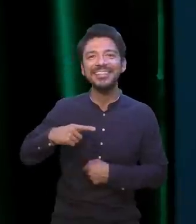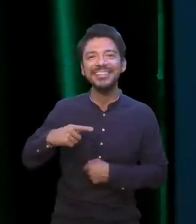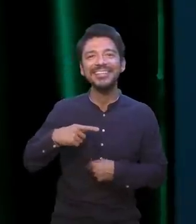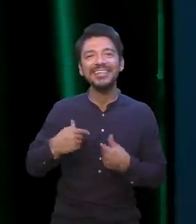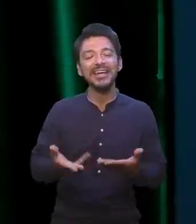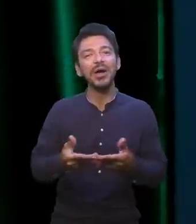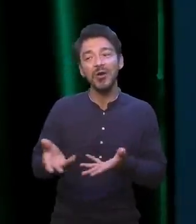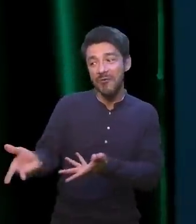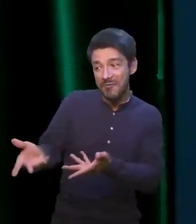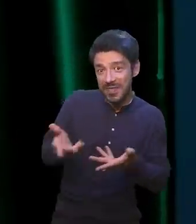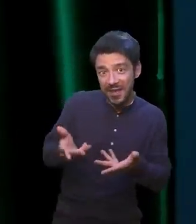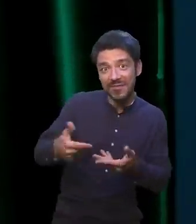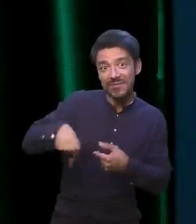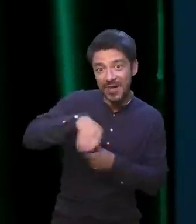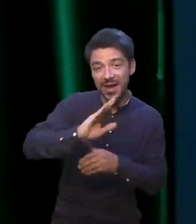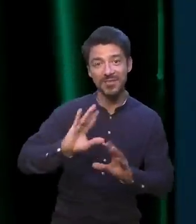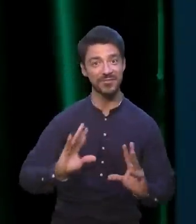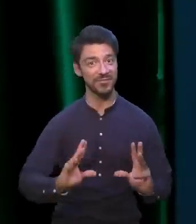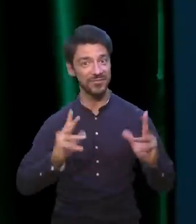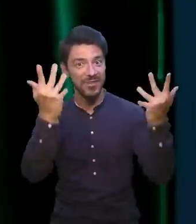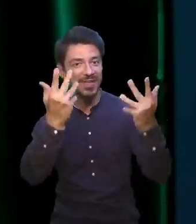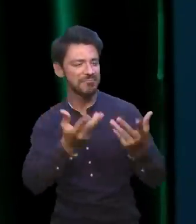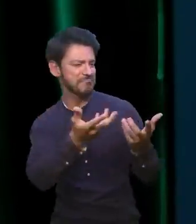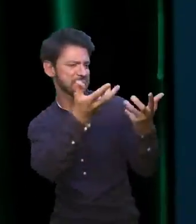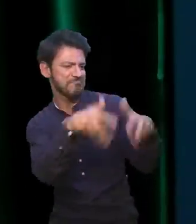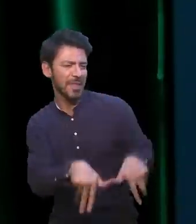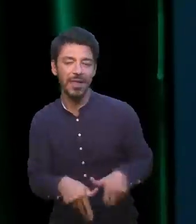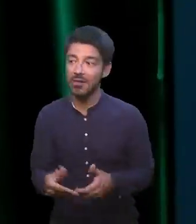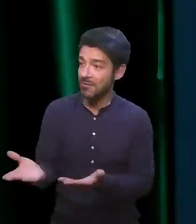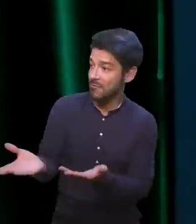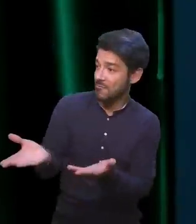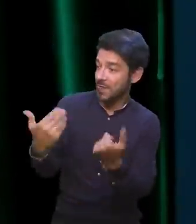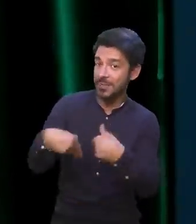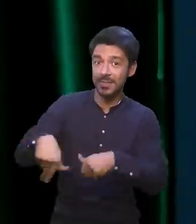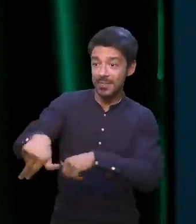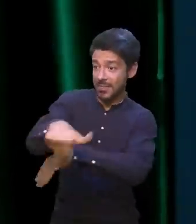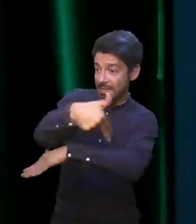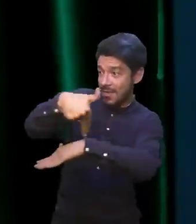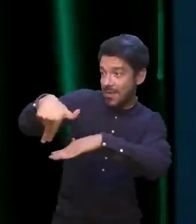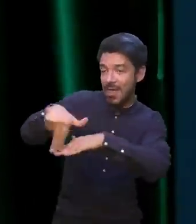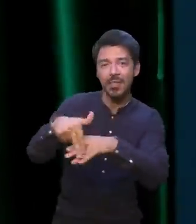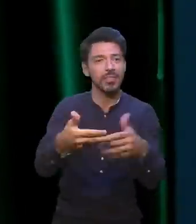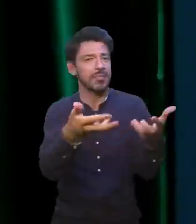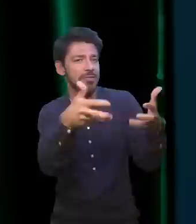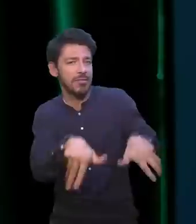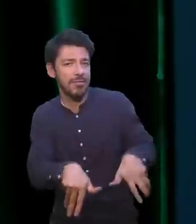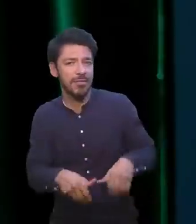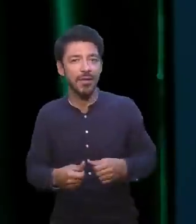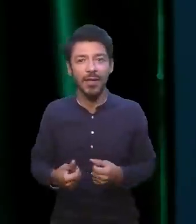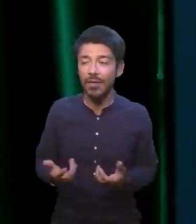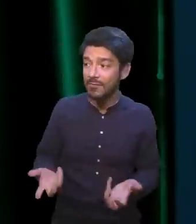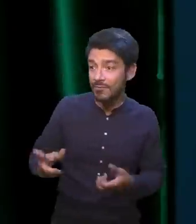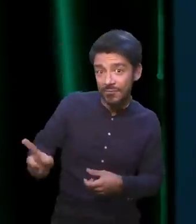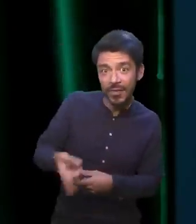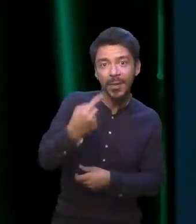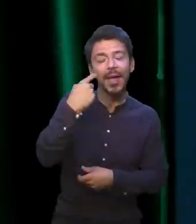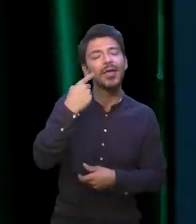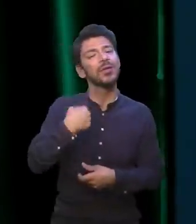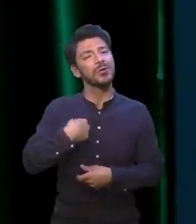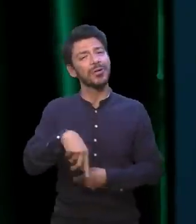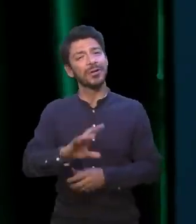Convidava para ir em baile, eu não queria. Convidava para dançar, eu não queria. E eu, por não querer dançar, acabei